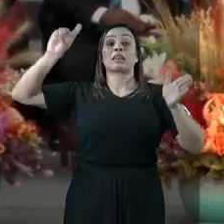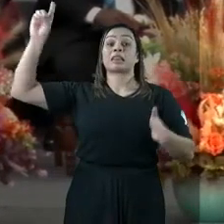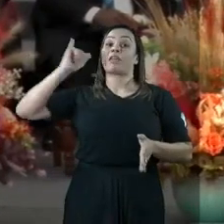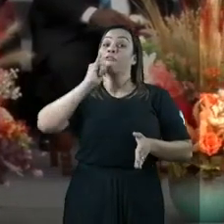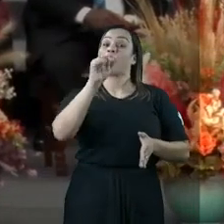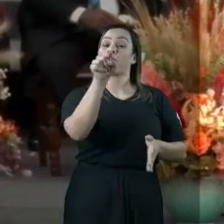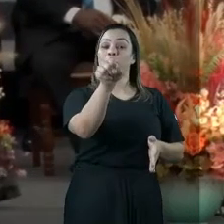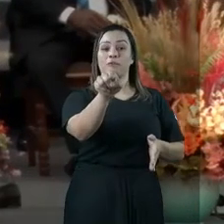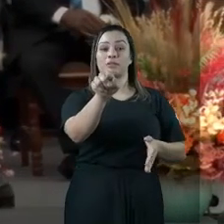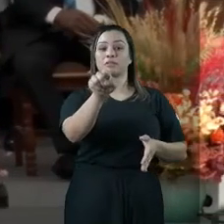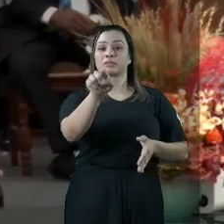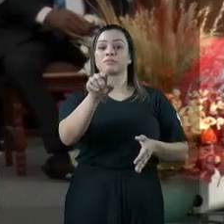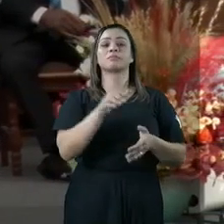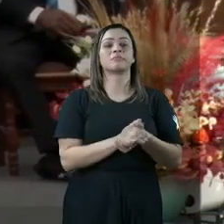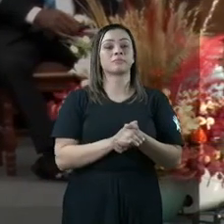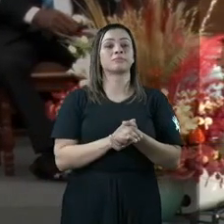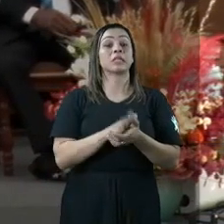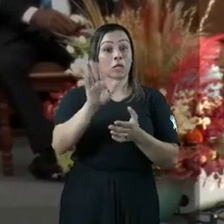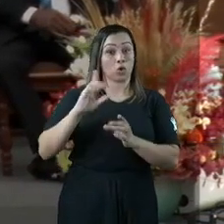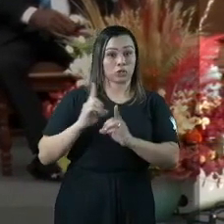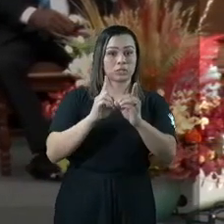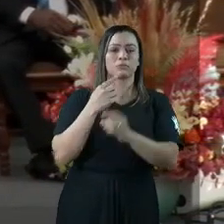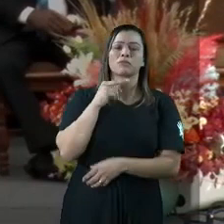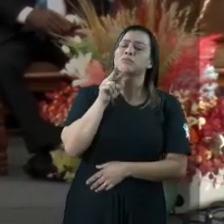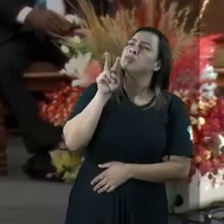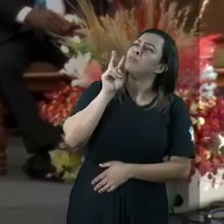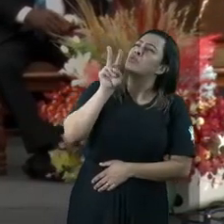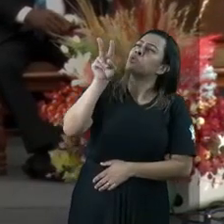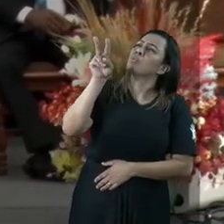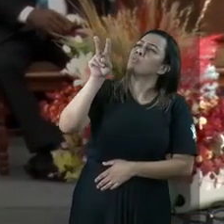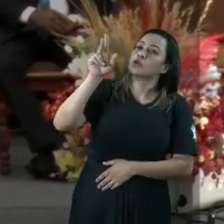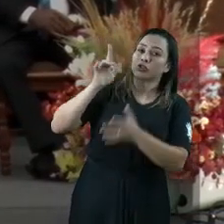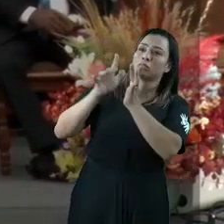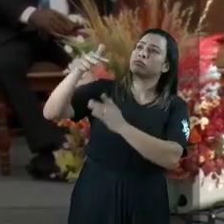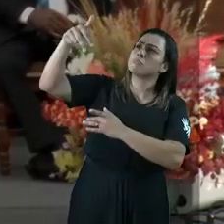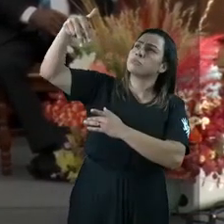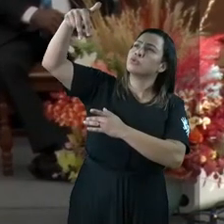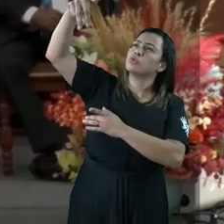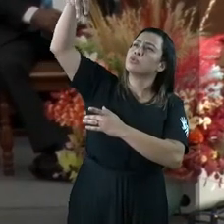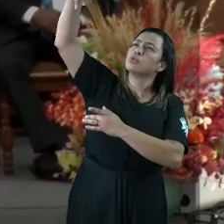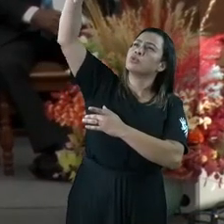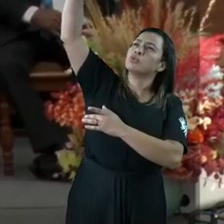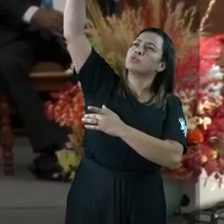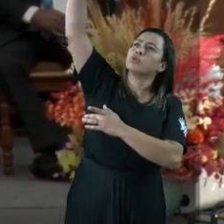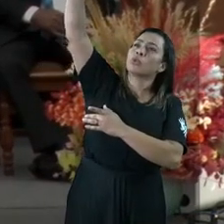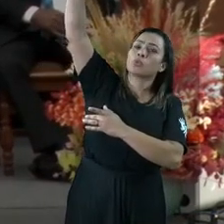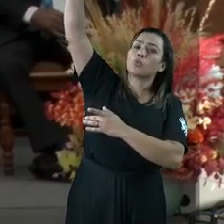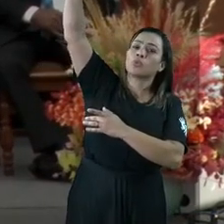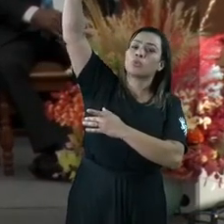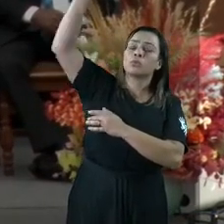Os discípulos ficaram olhando com cara de ué, dizendo: ele está subindo, está subindo. Aí se apresenta um varão angelical dizendo para